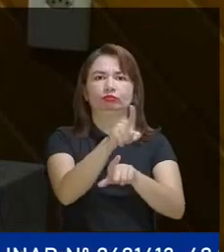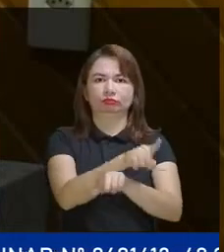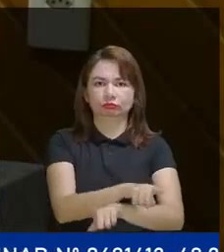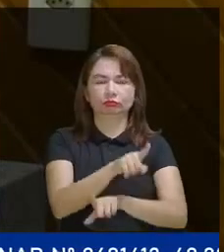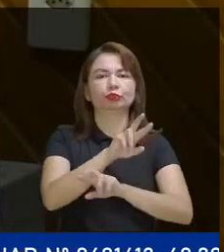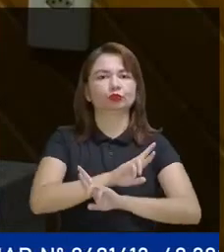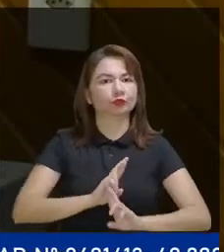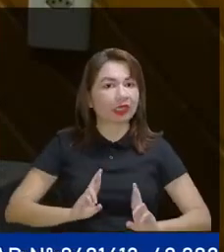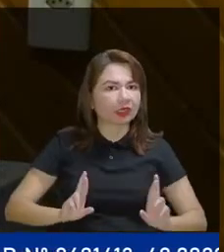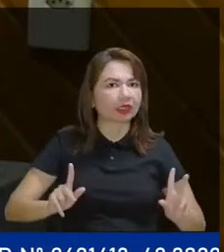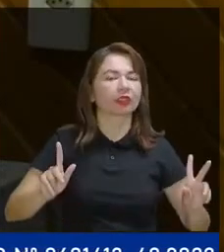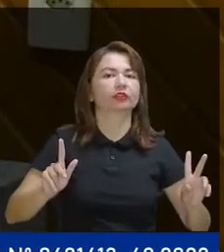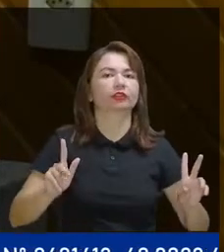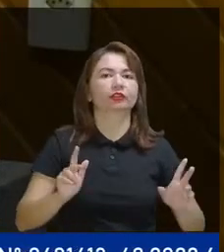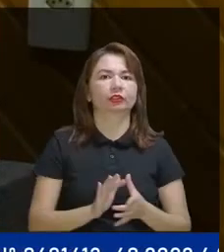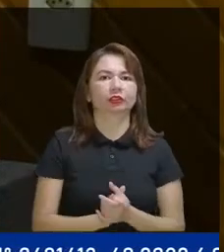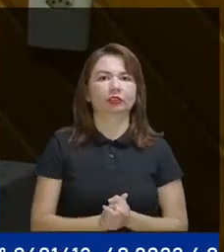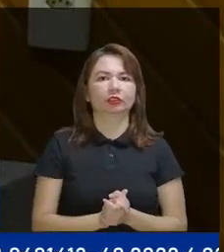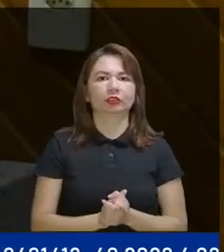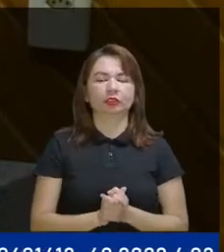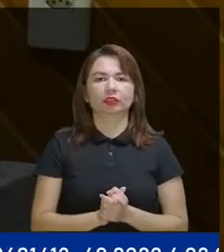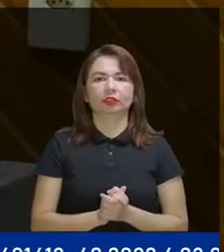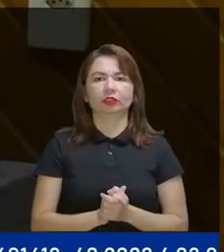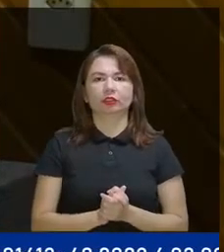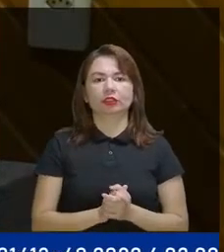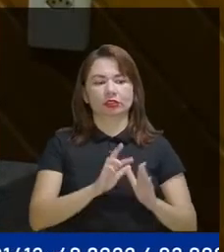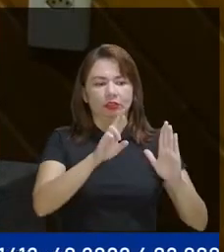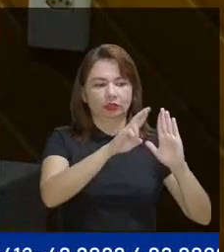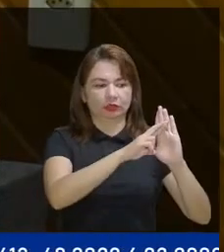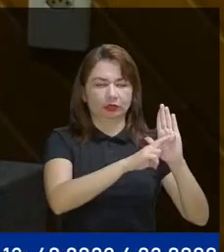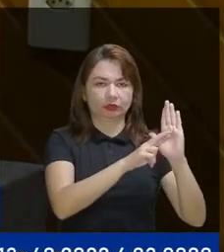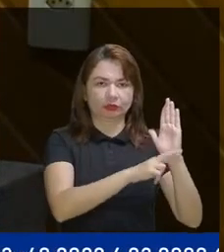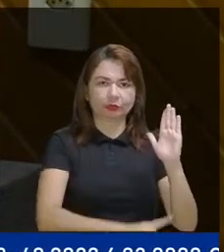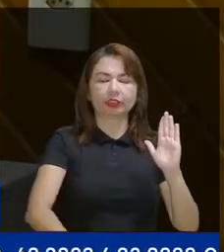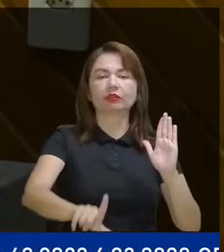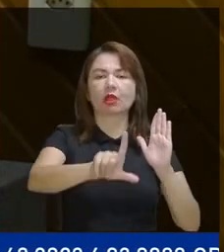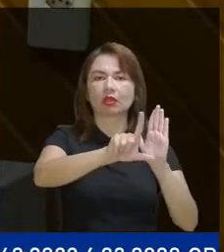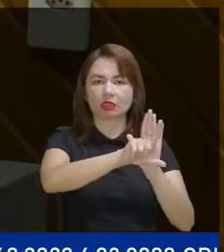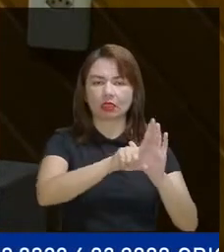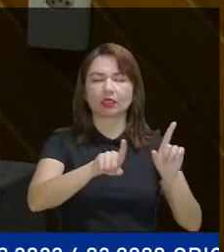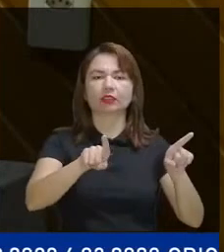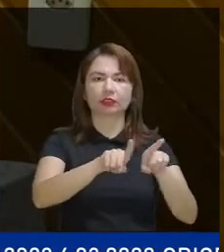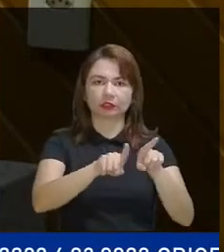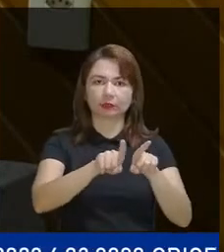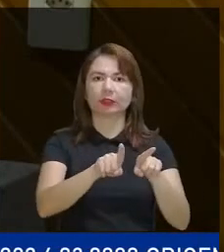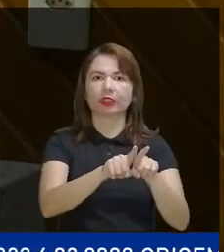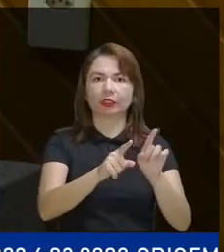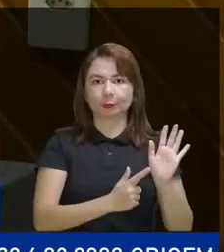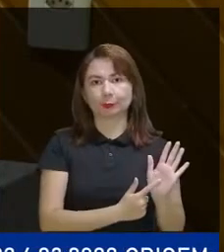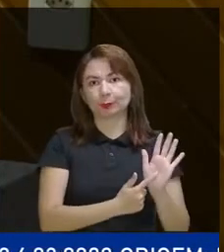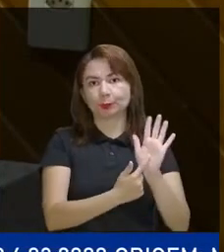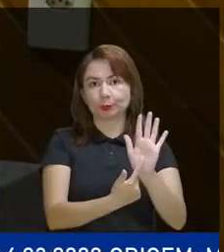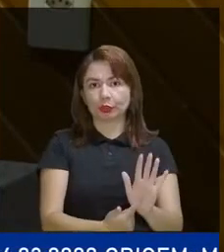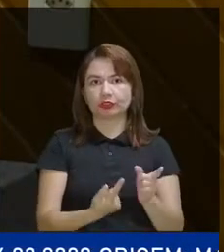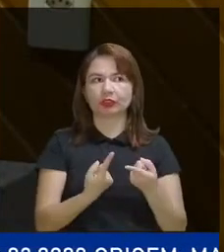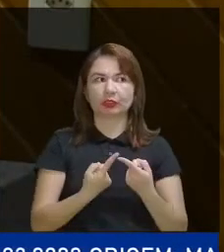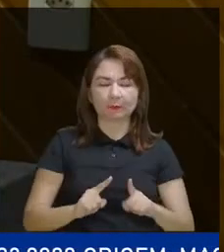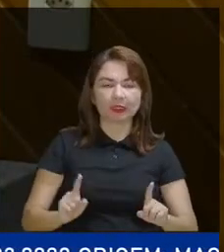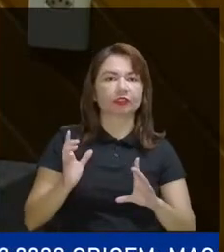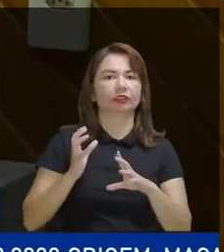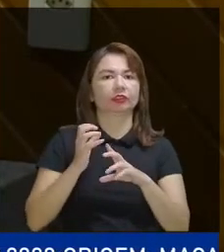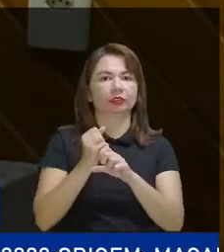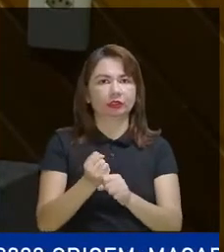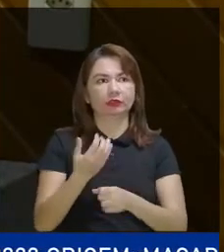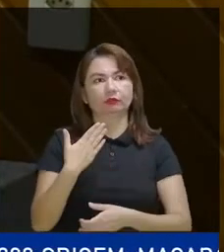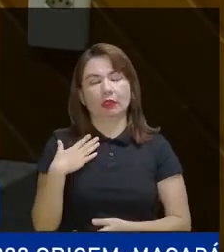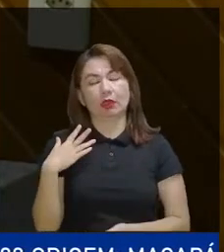conforme o nosso regimento e a legislação assim estabelece. Mas, resumidamente, este seria o